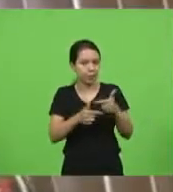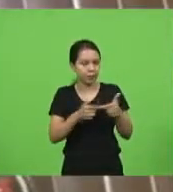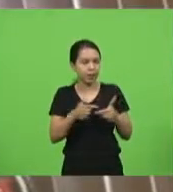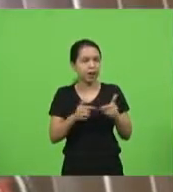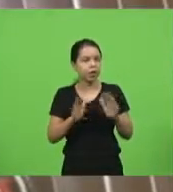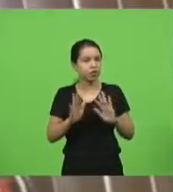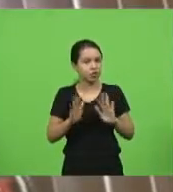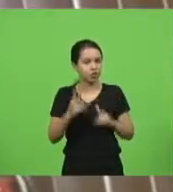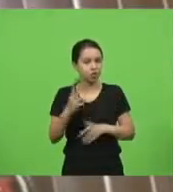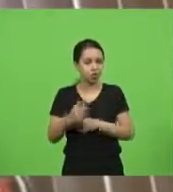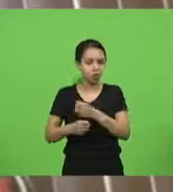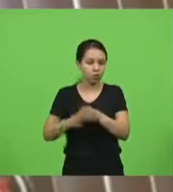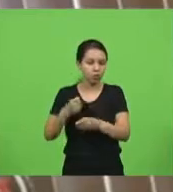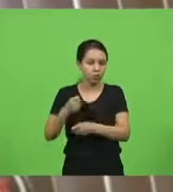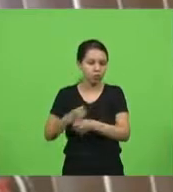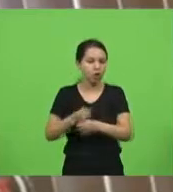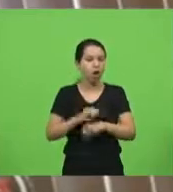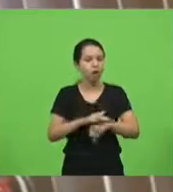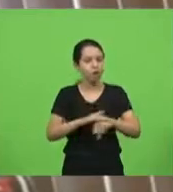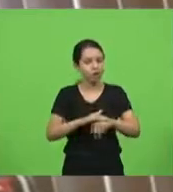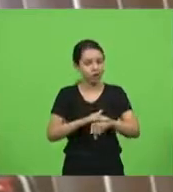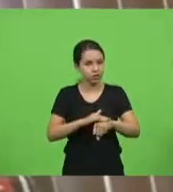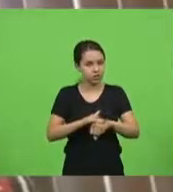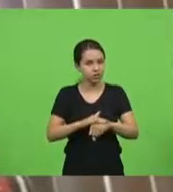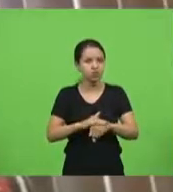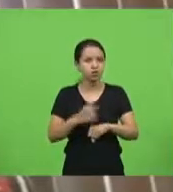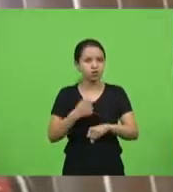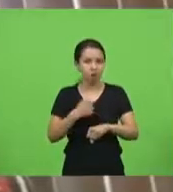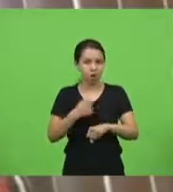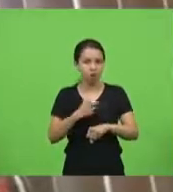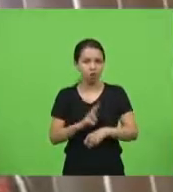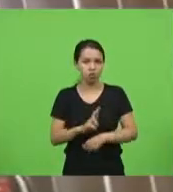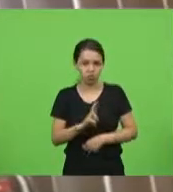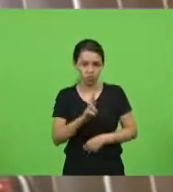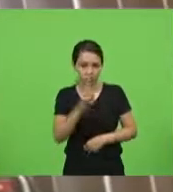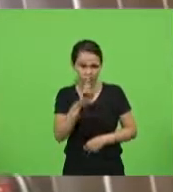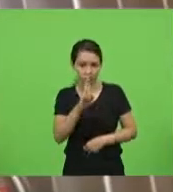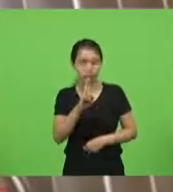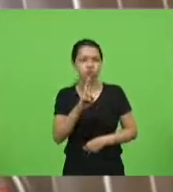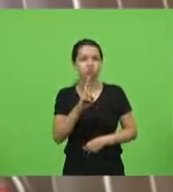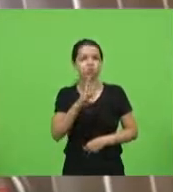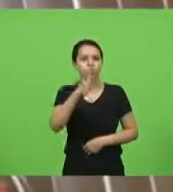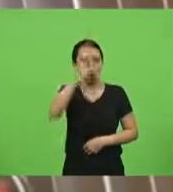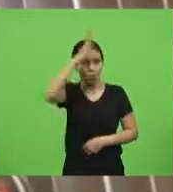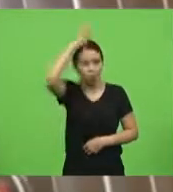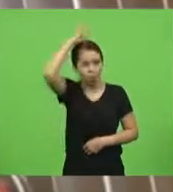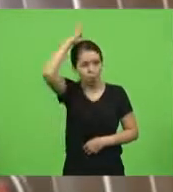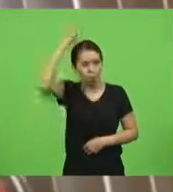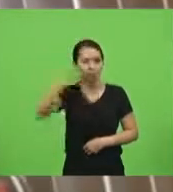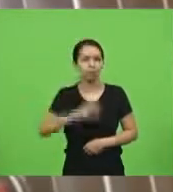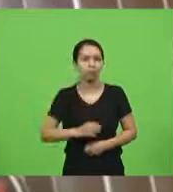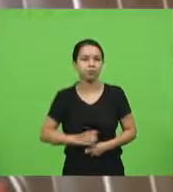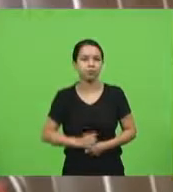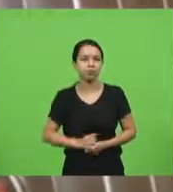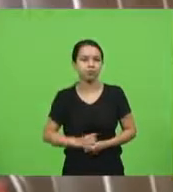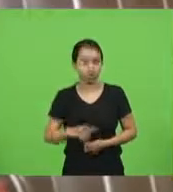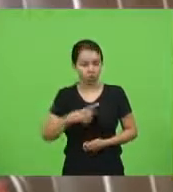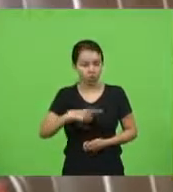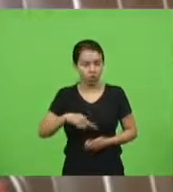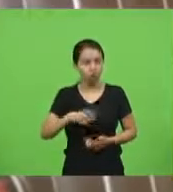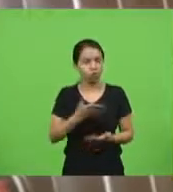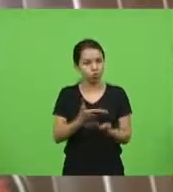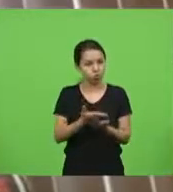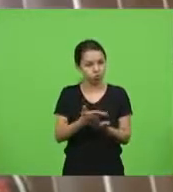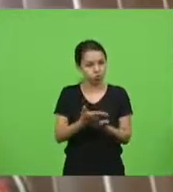durante os 2 anos, praticamente, que estou à frente do Comando-Geral do Corpo de Bombeiros. Nós fizemos um estudo, através do nosso